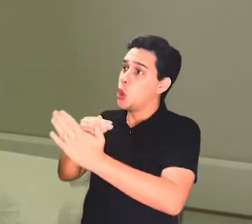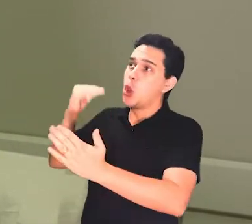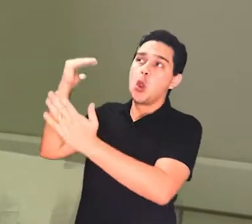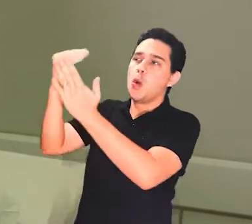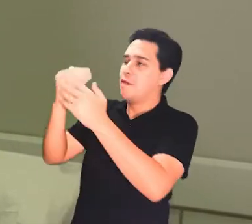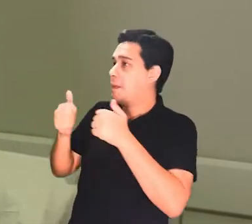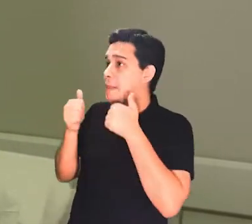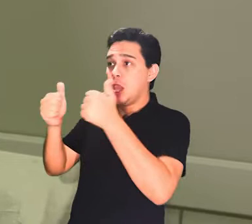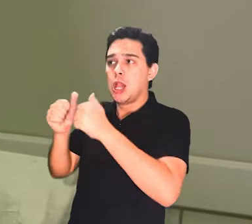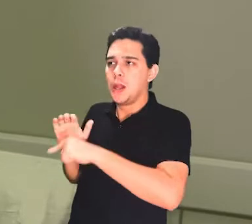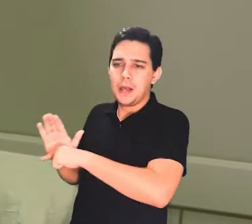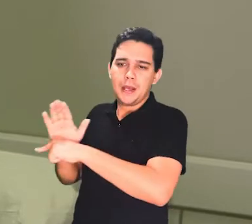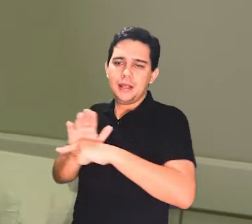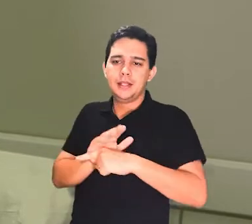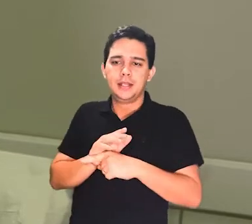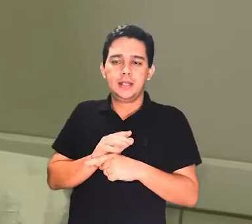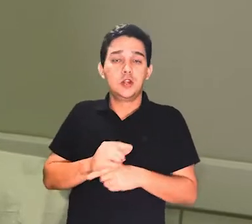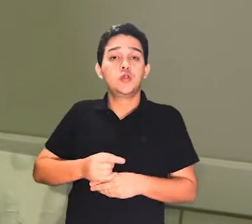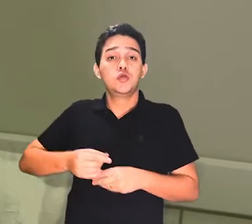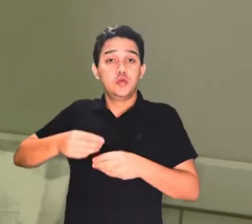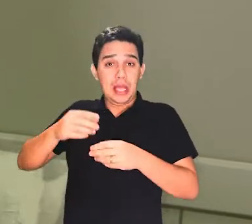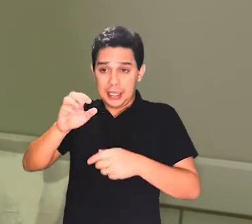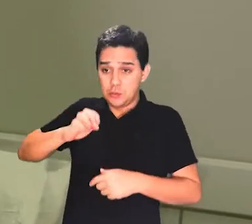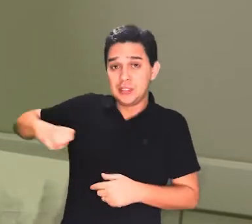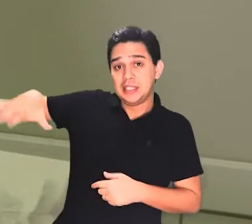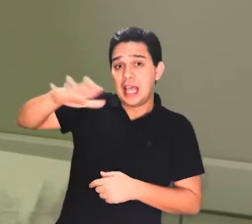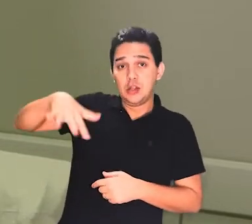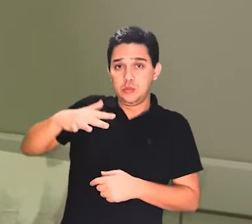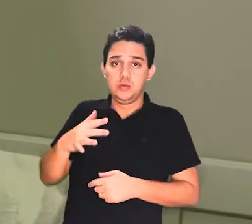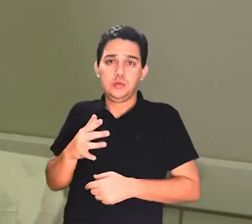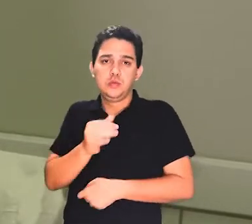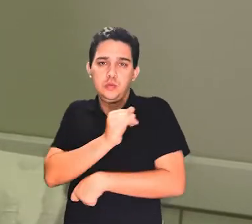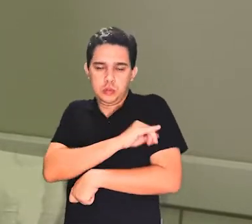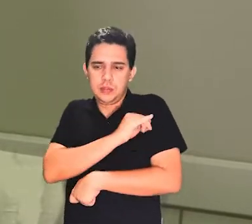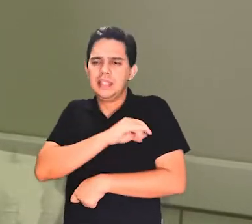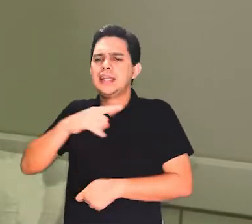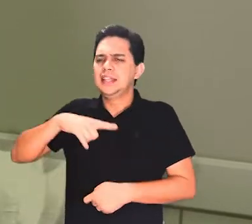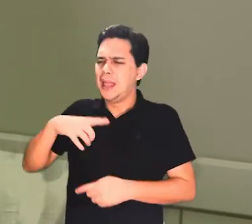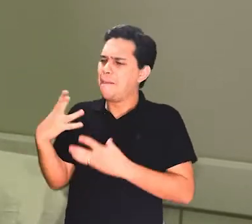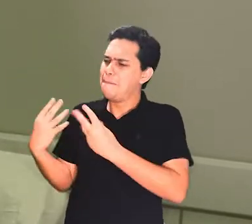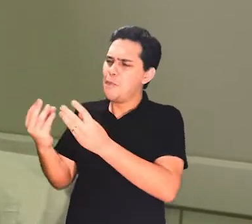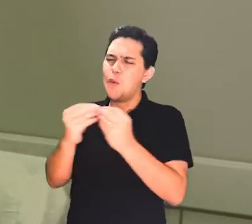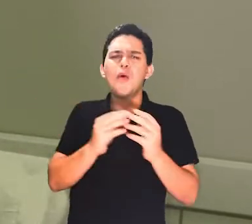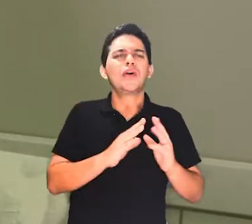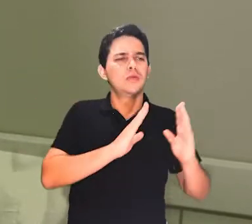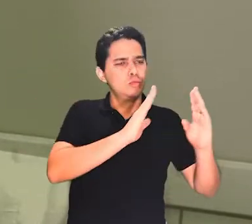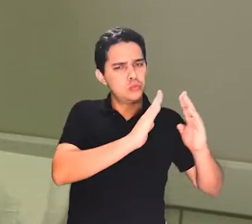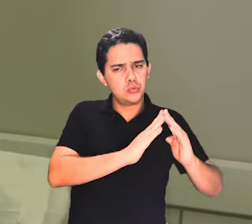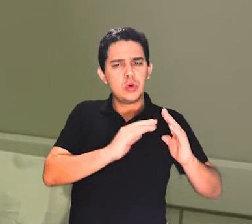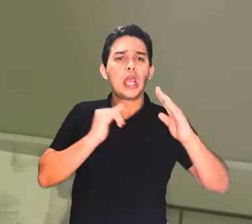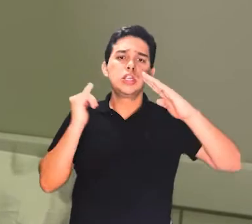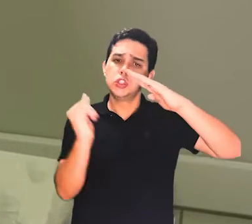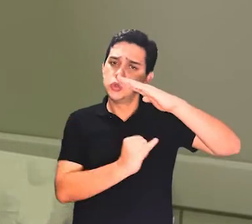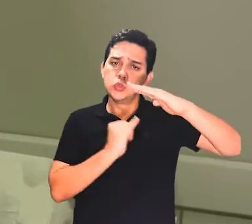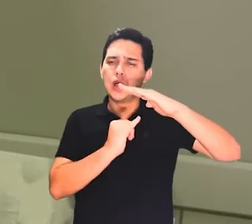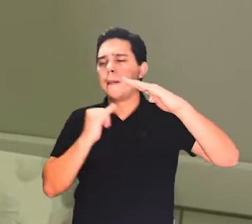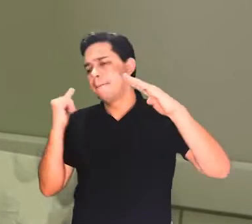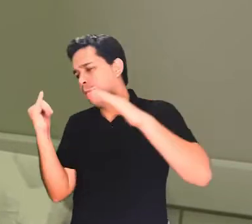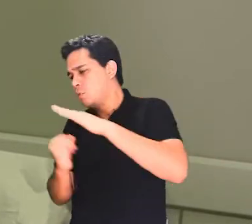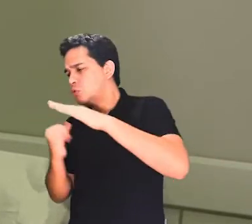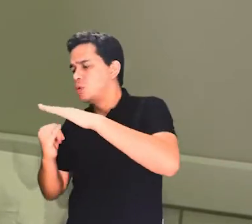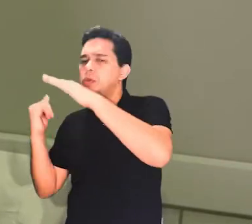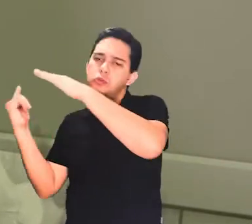tem no município no estado do Rio, na verdade, muitas instituições que trabalham ainda,